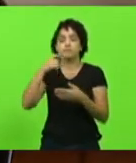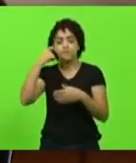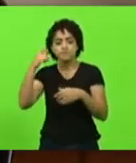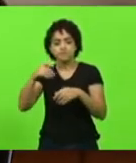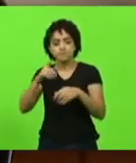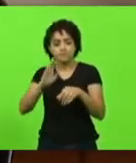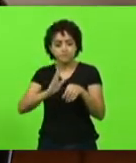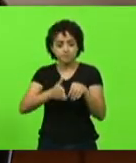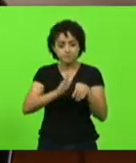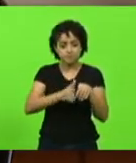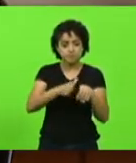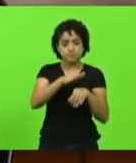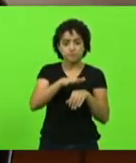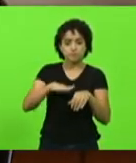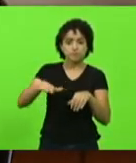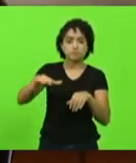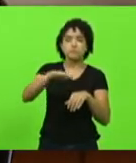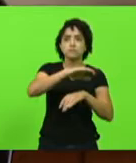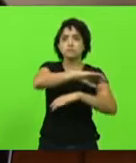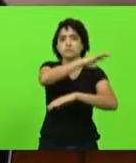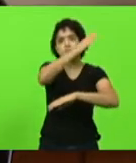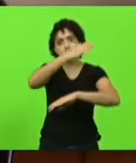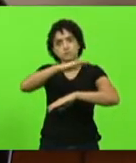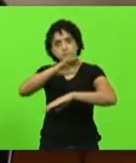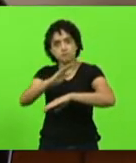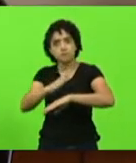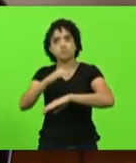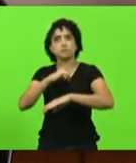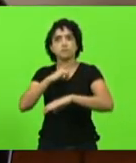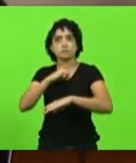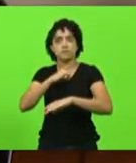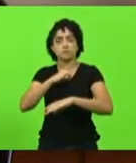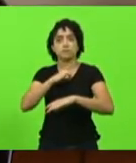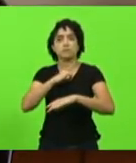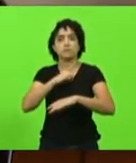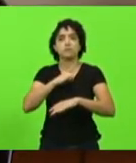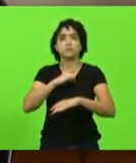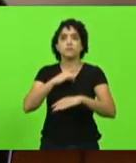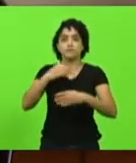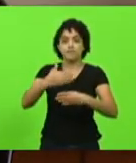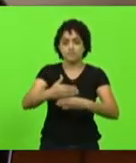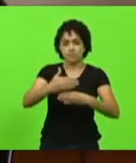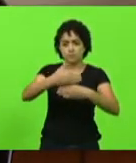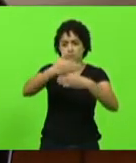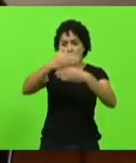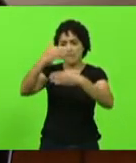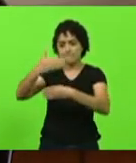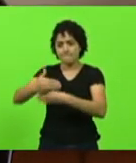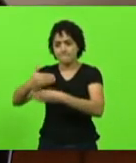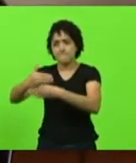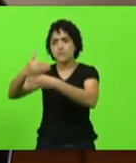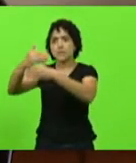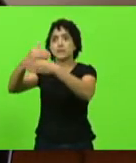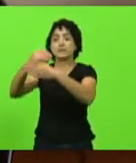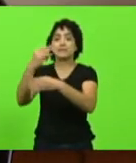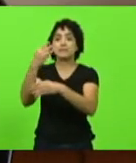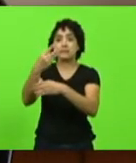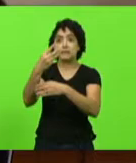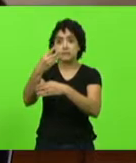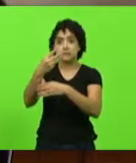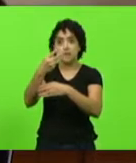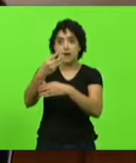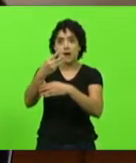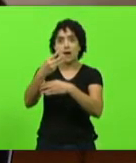nós temos o nosso vale na região de Rio do Sul, 3 barragens de contenção de cheias. Deputado Alba, você